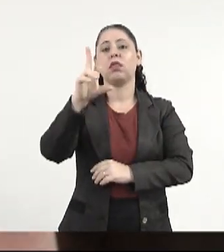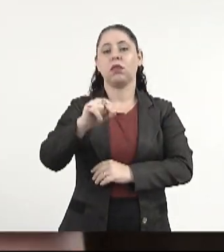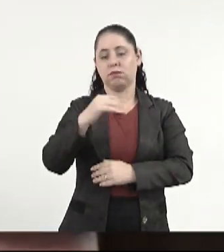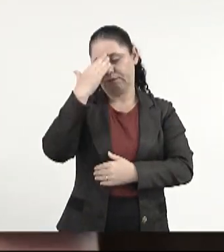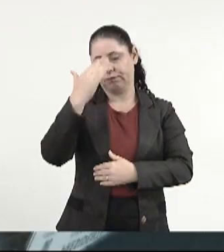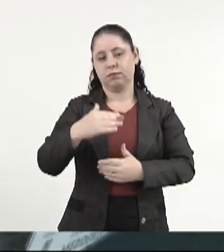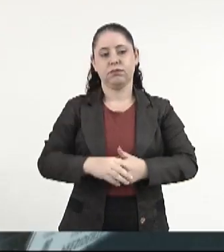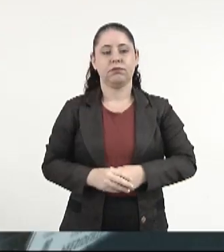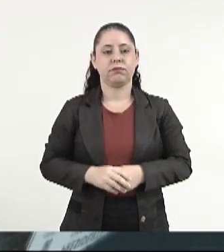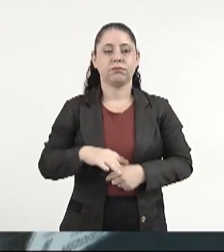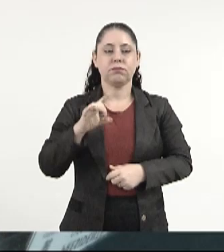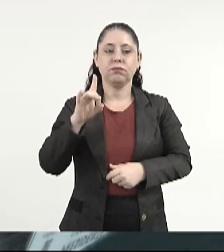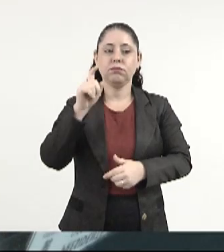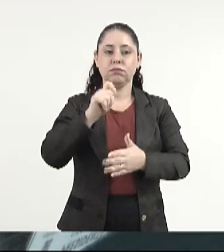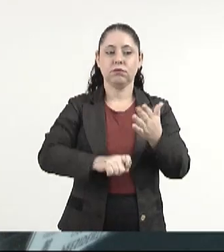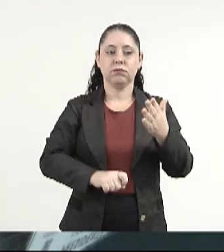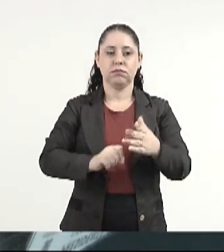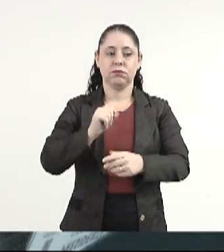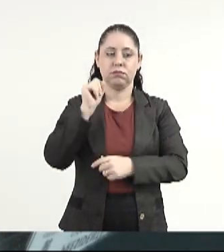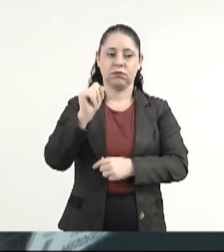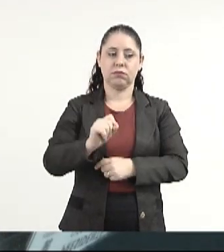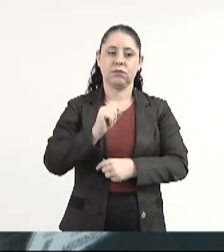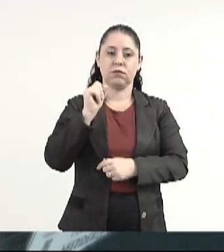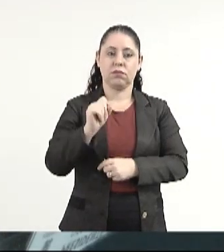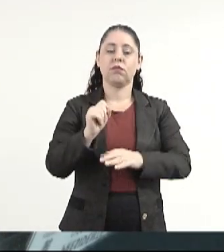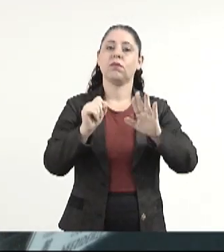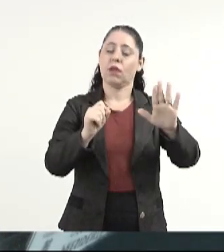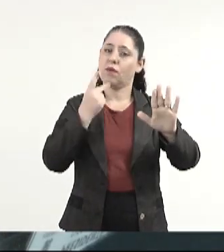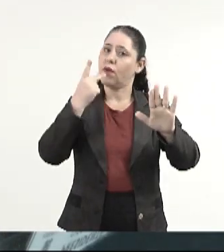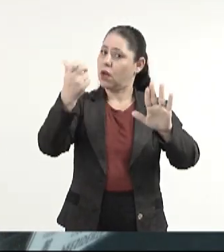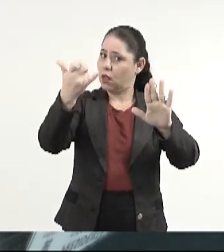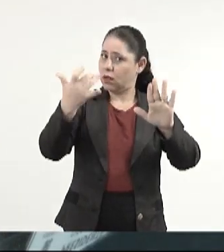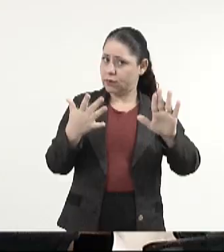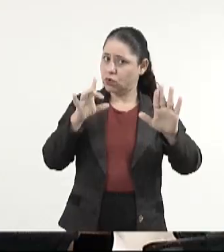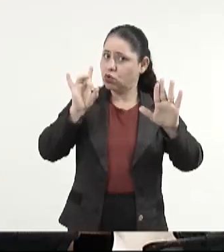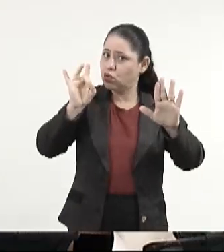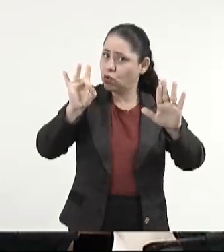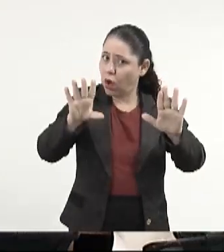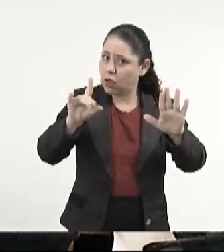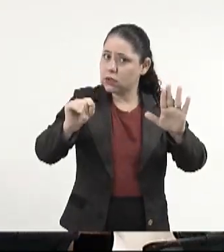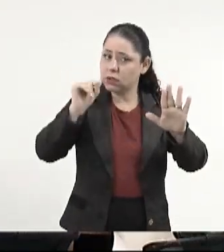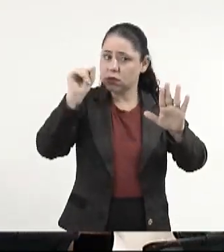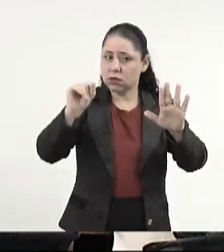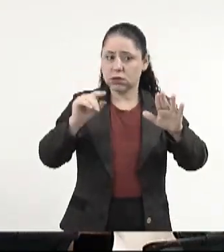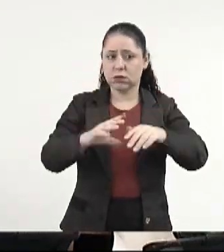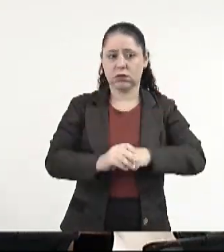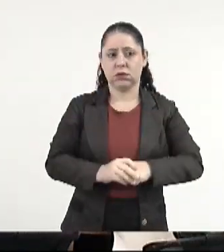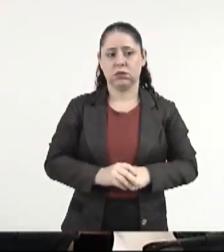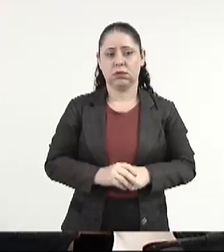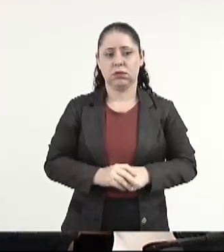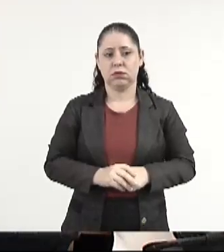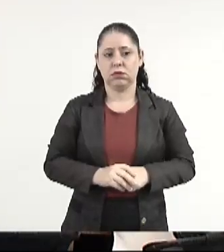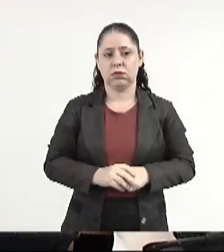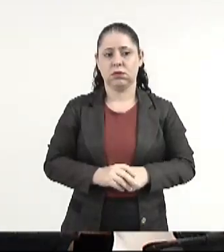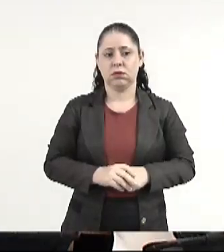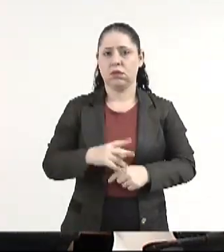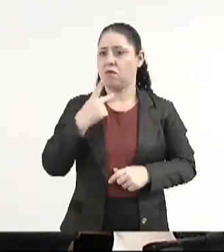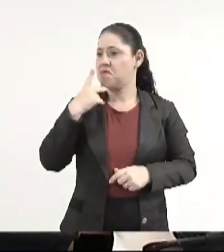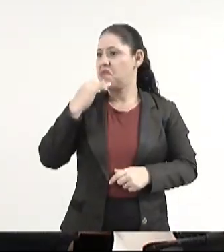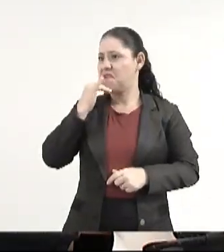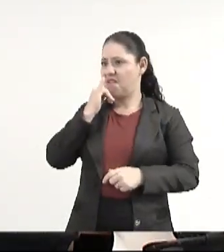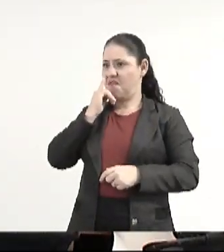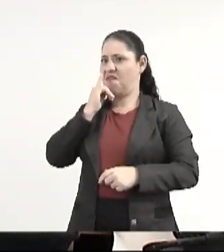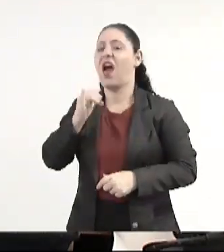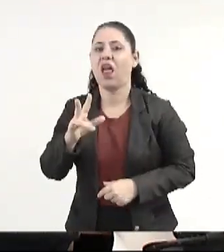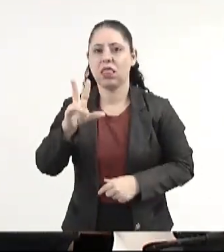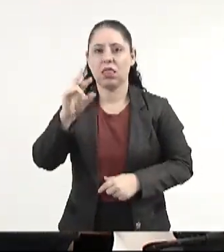não. Obrigada. Deputado, eu só quero registrar declaração de voto, senhor presidente. Só para... Eu quero registrar que nem num lado foi feita a